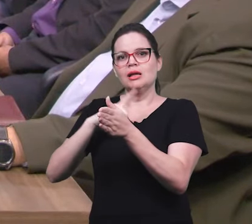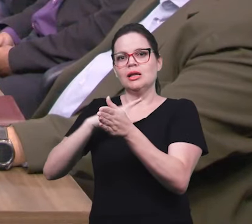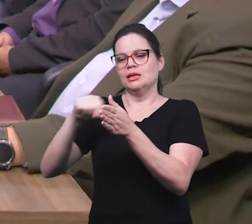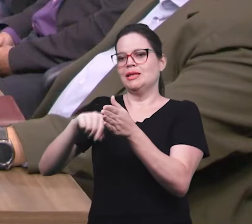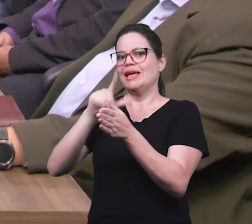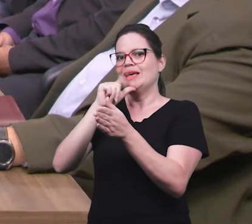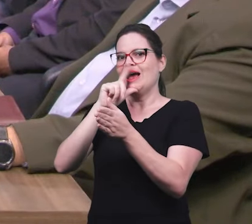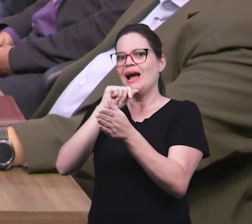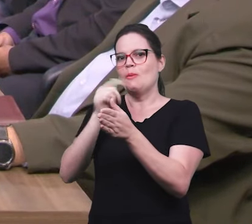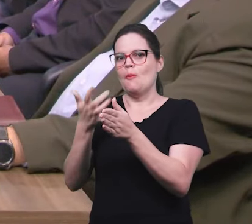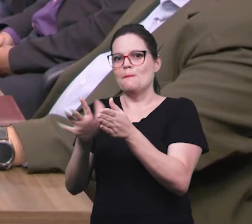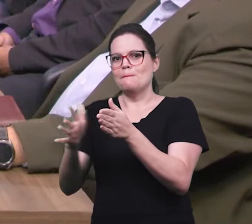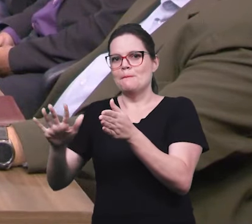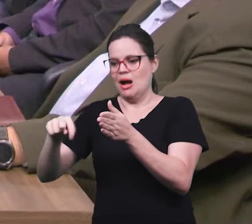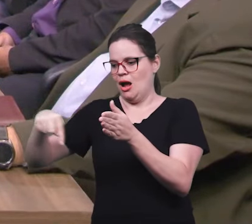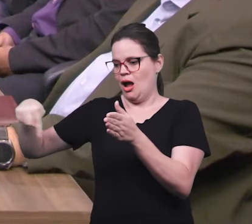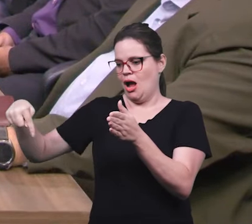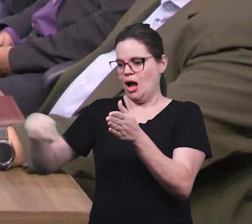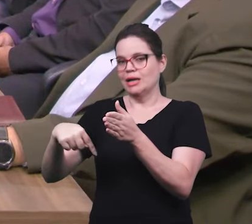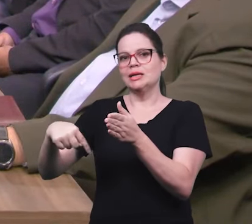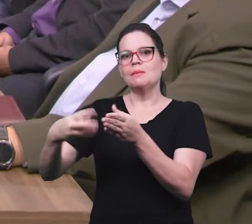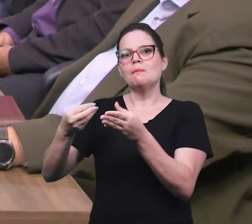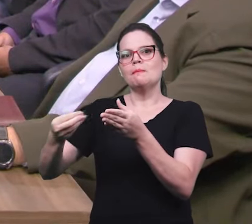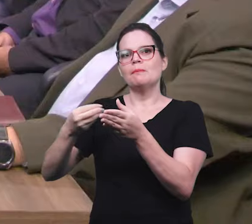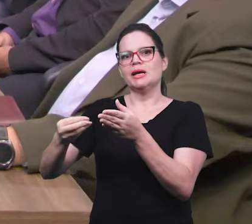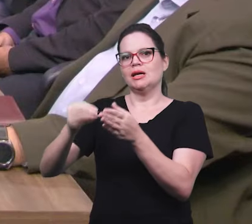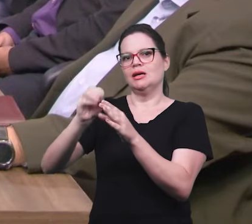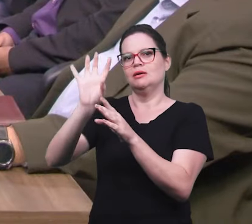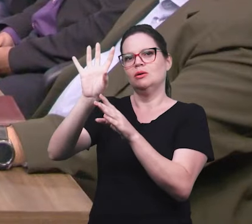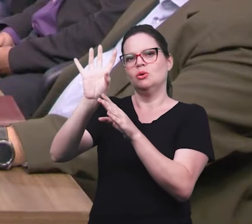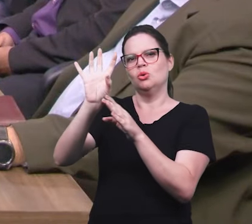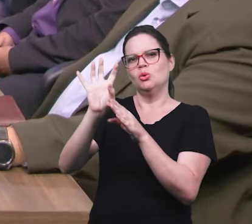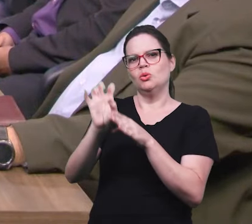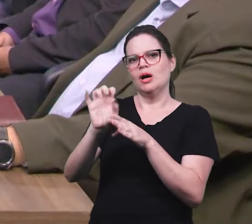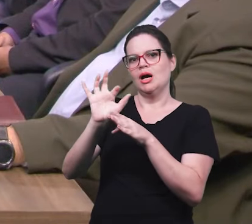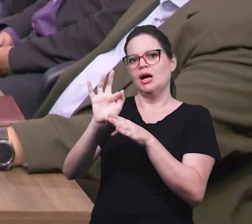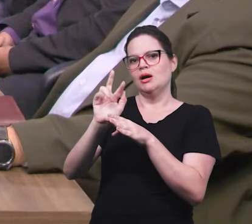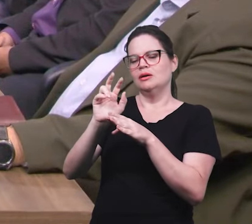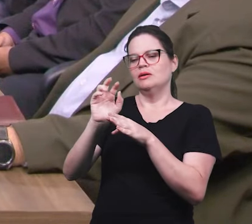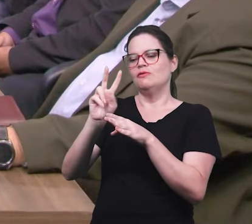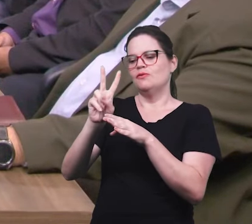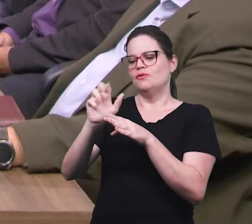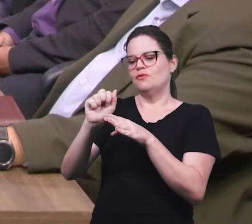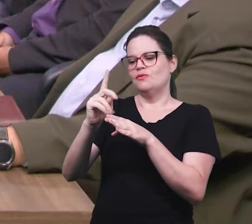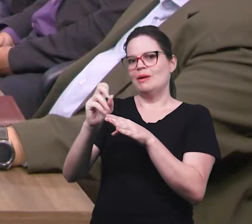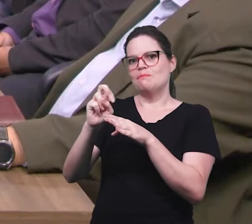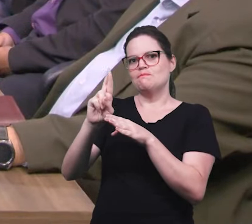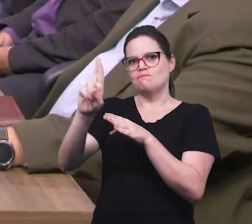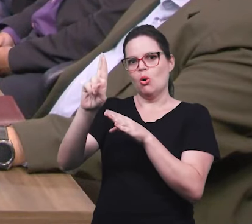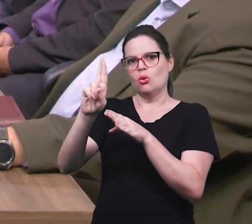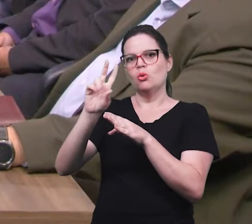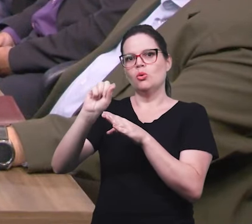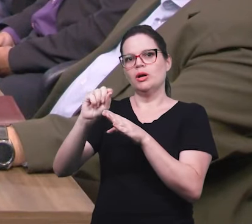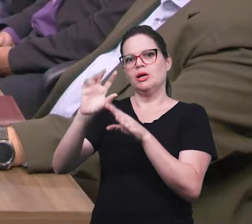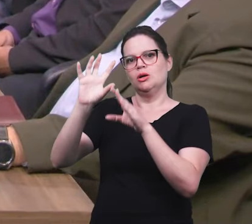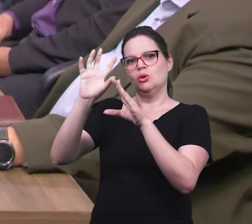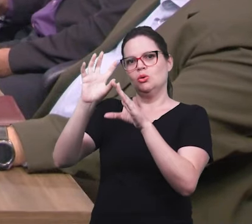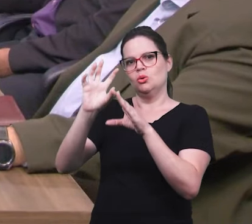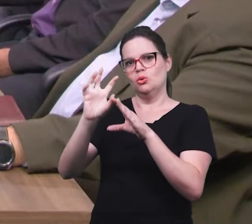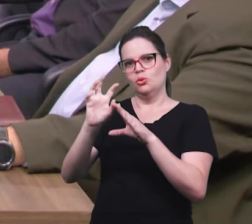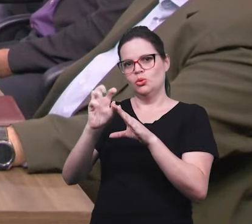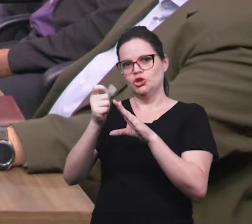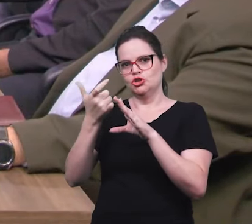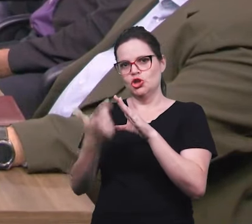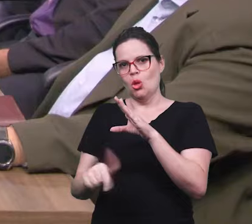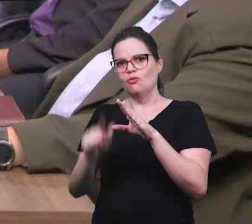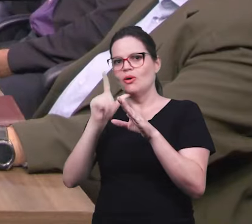do mar, por exemplo. Apenas troca calor, não há contato daquela água do meio externo com a água que está no chamado circuito primário, que é esse